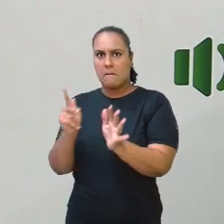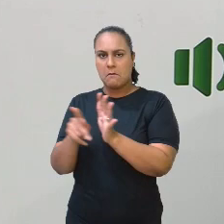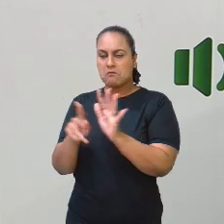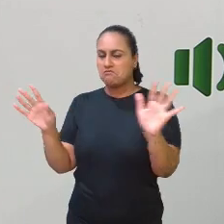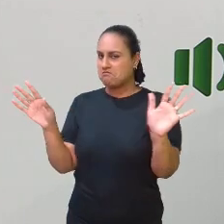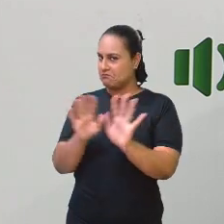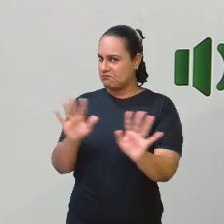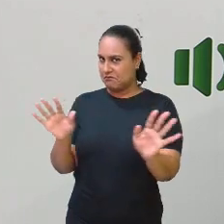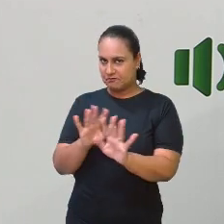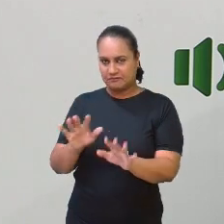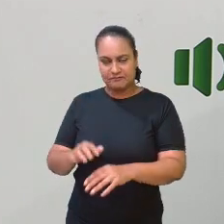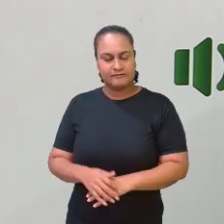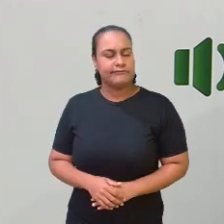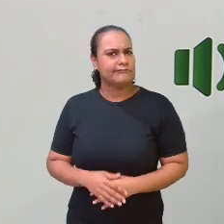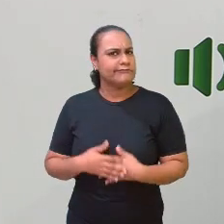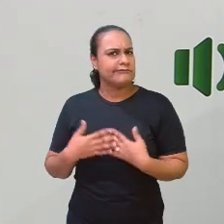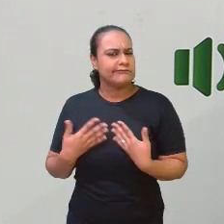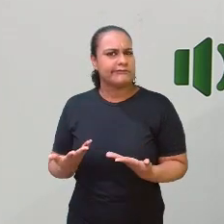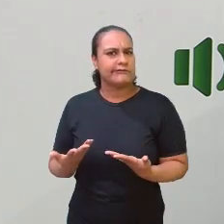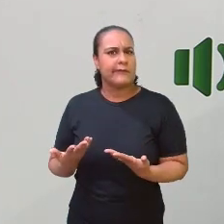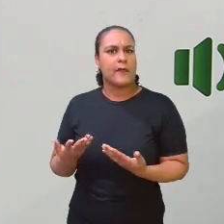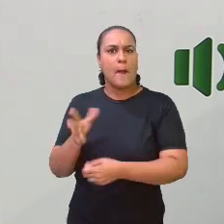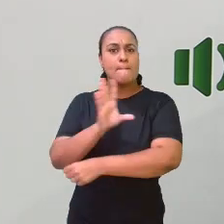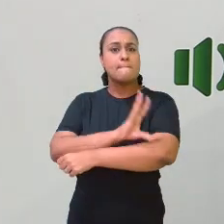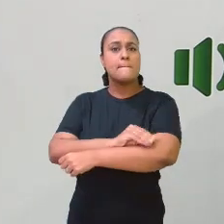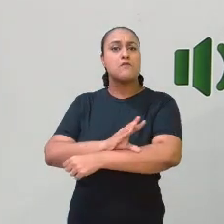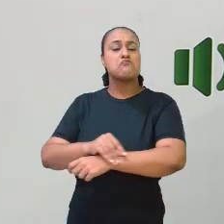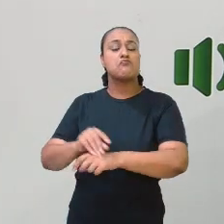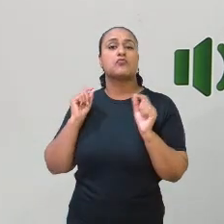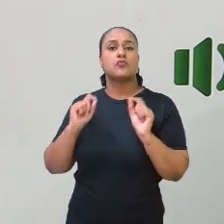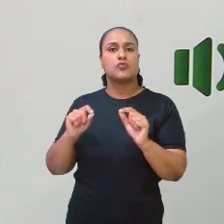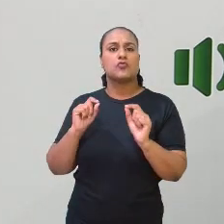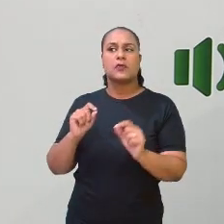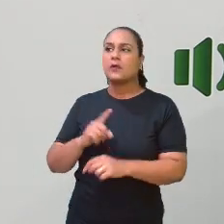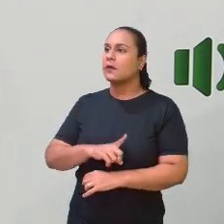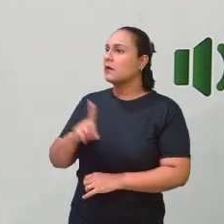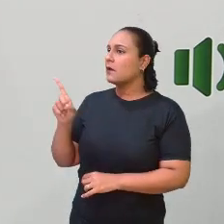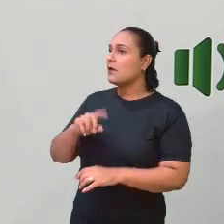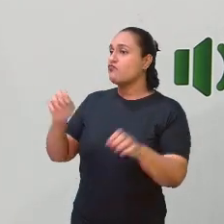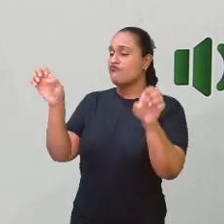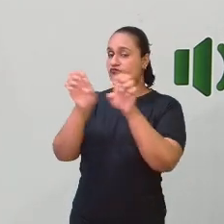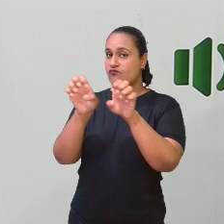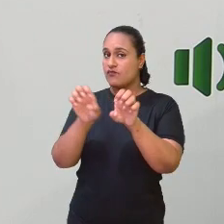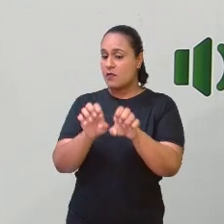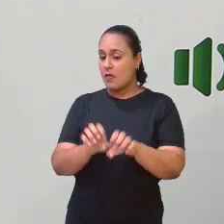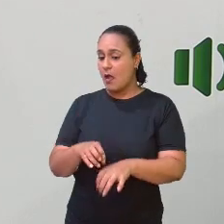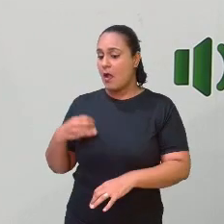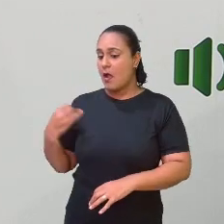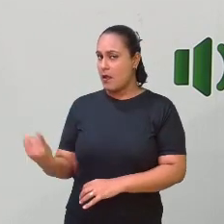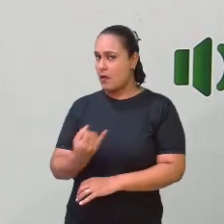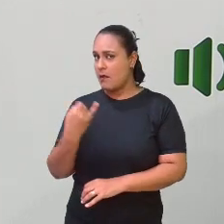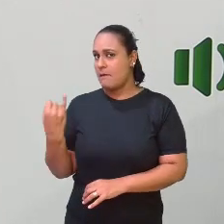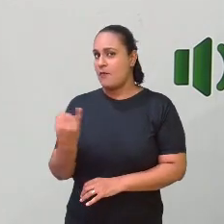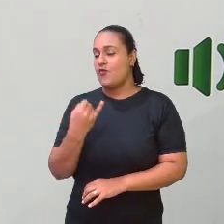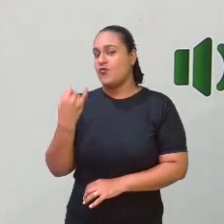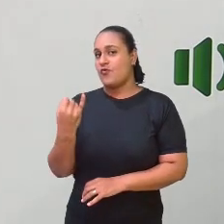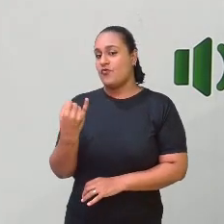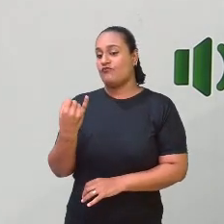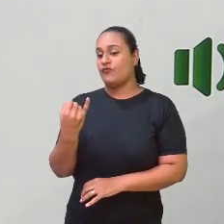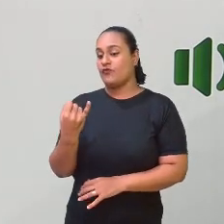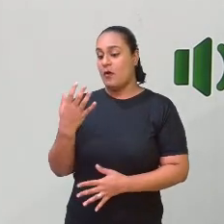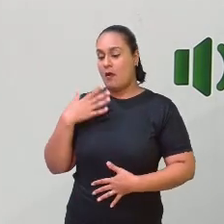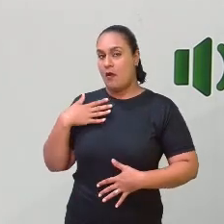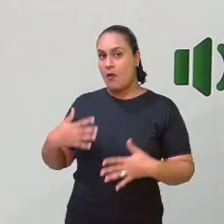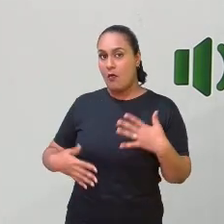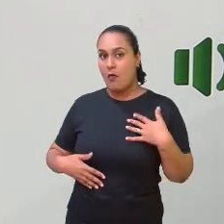jeito nenhum. O que são os músculos? Os músculos são estruturas essenciais para que o